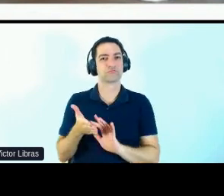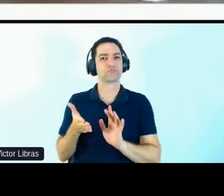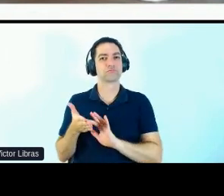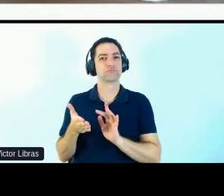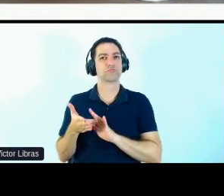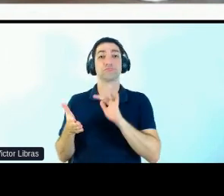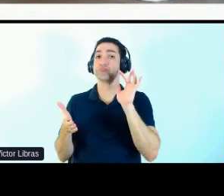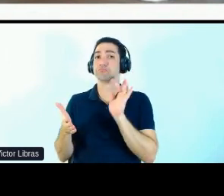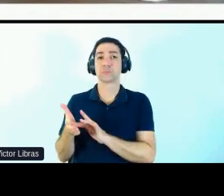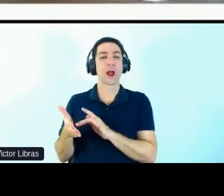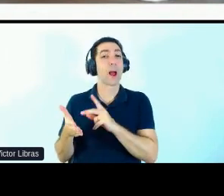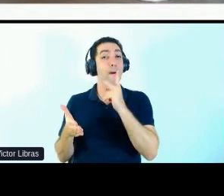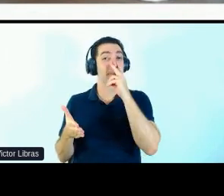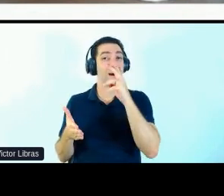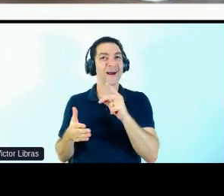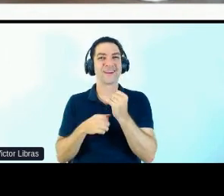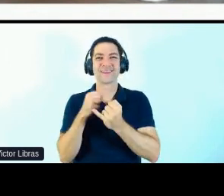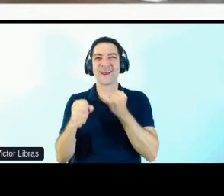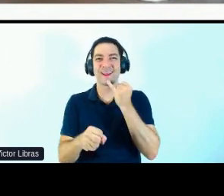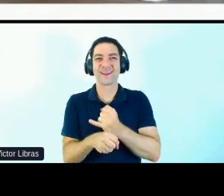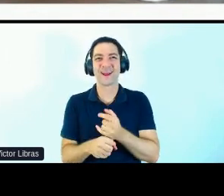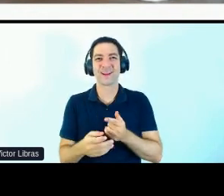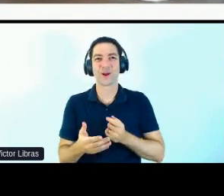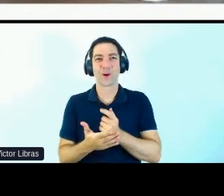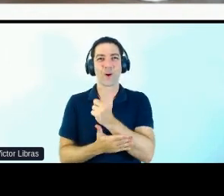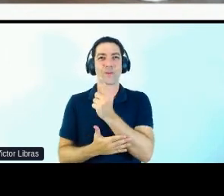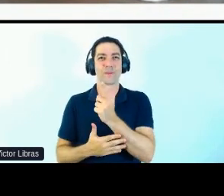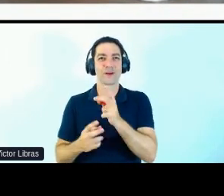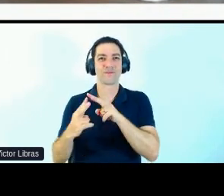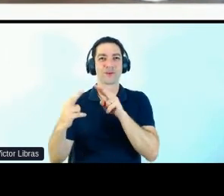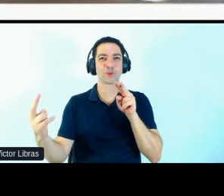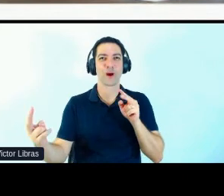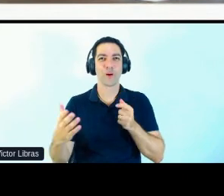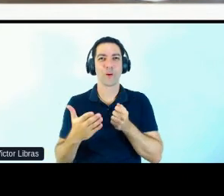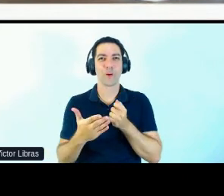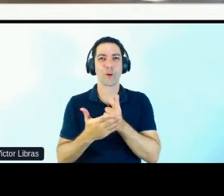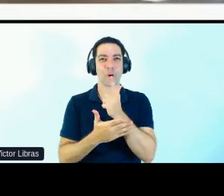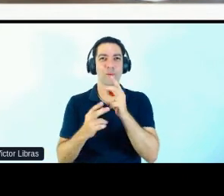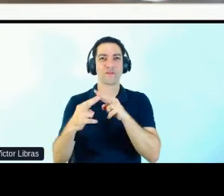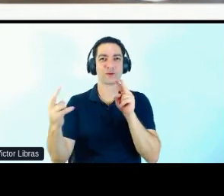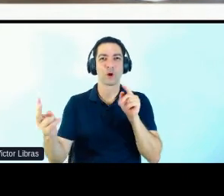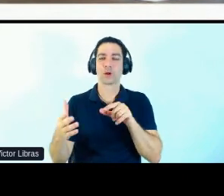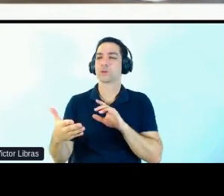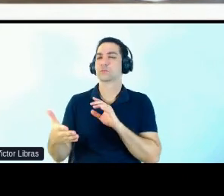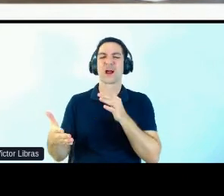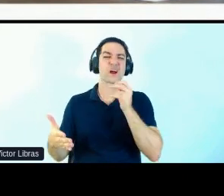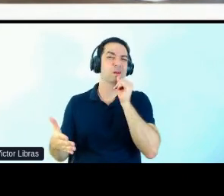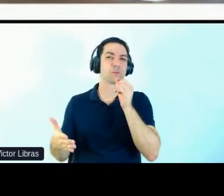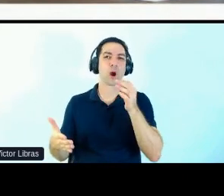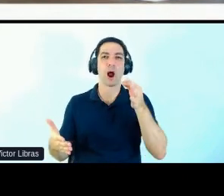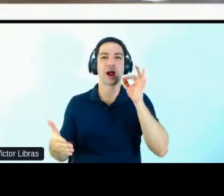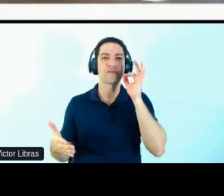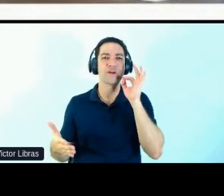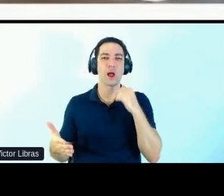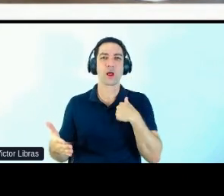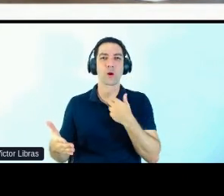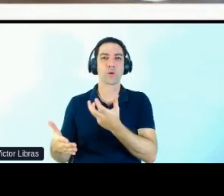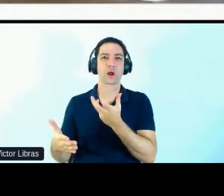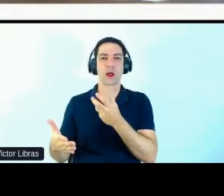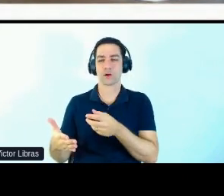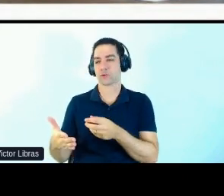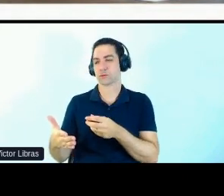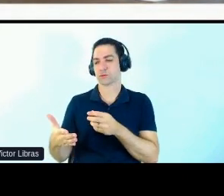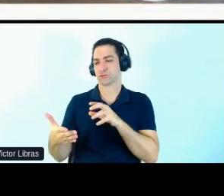online. Então, eu quero um café, vou ali, clico, boto no carrinho. E quero um doce.